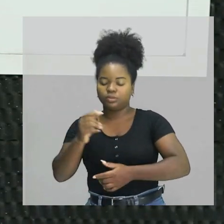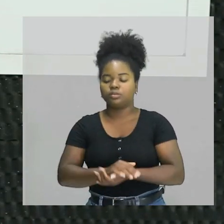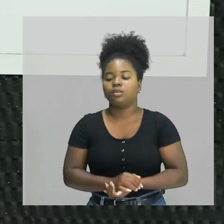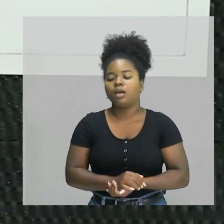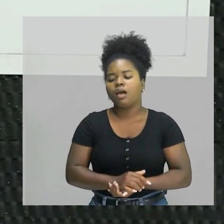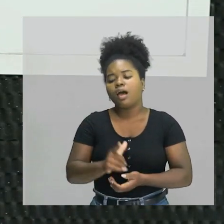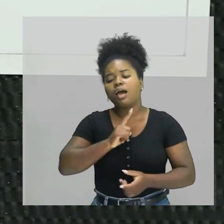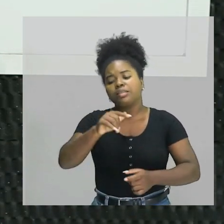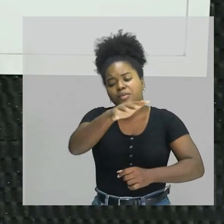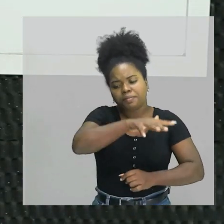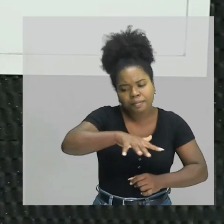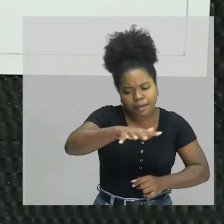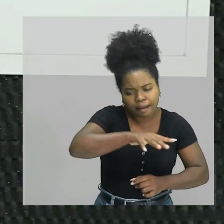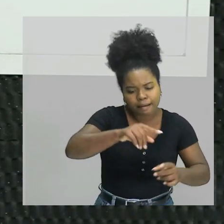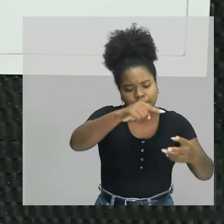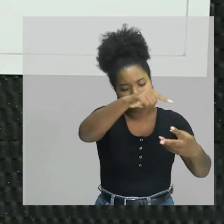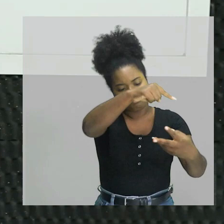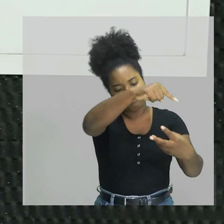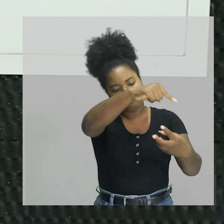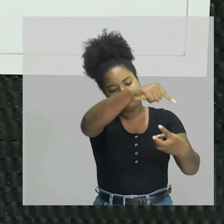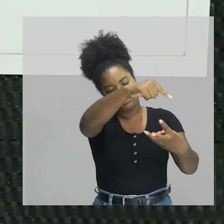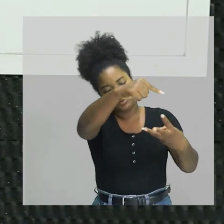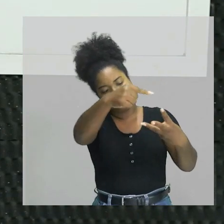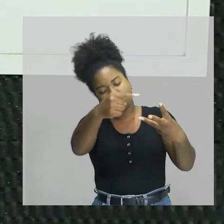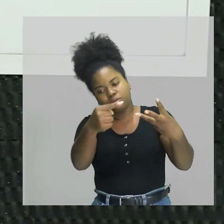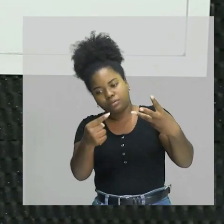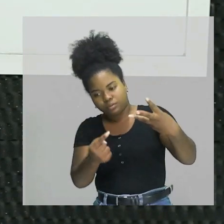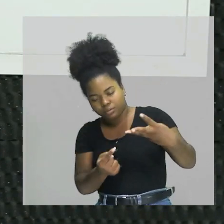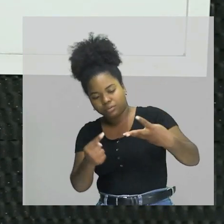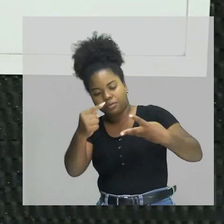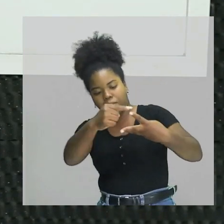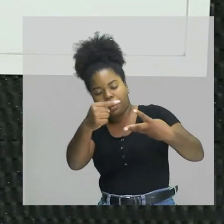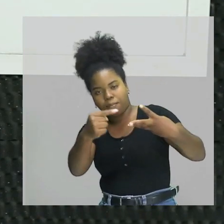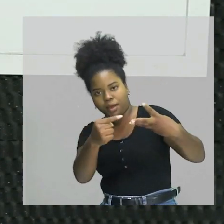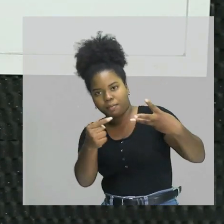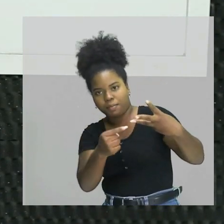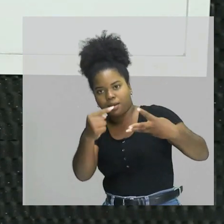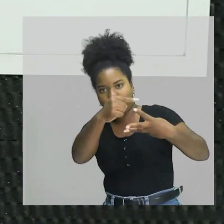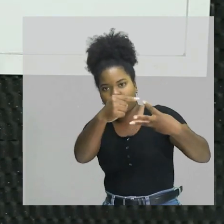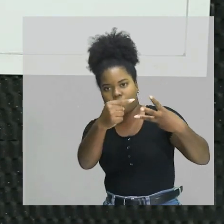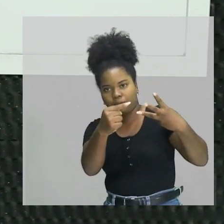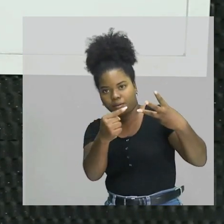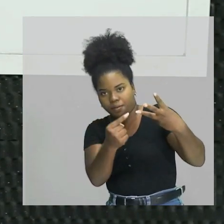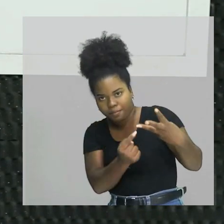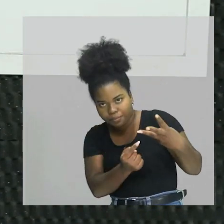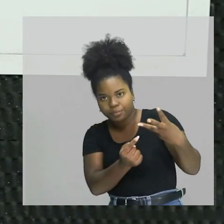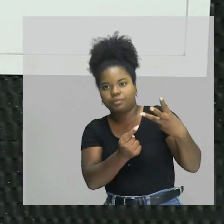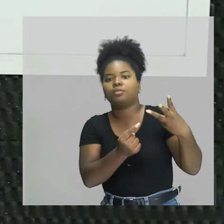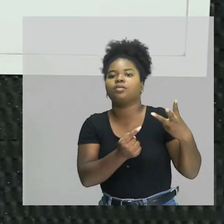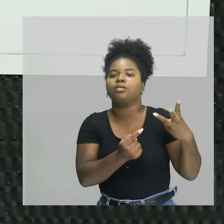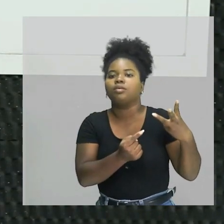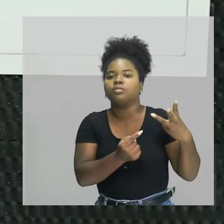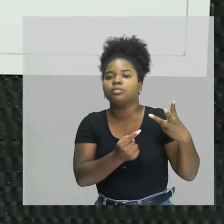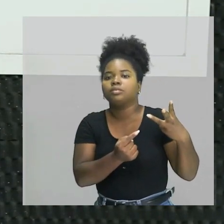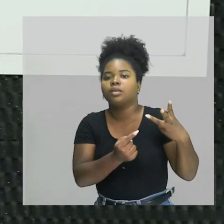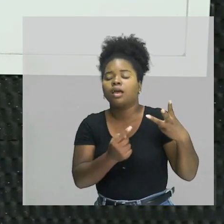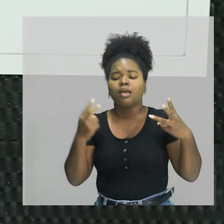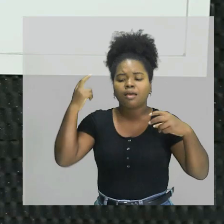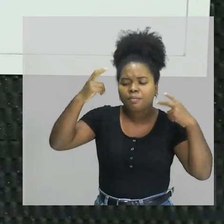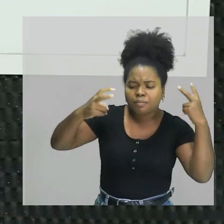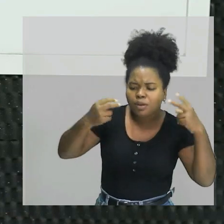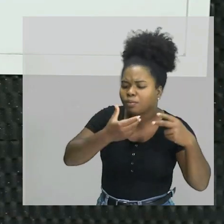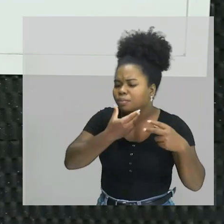área de extração de ouro, que é um quarto de círculo, né? Que a preocupação dele, como essa área é uma